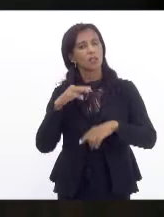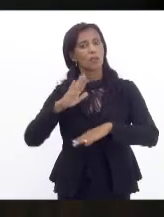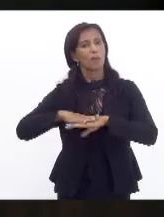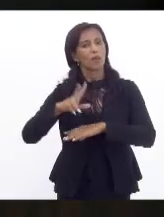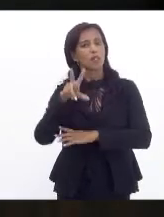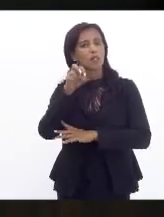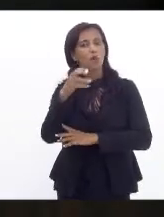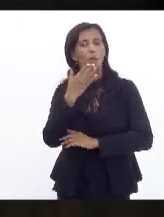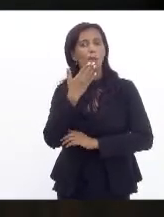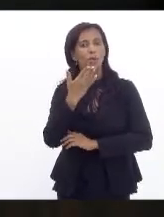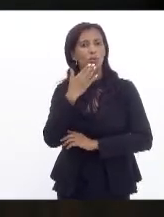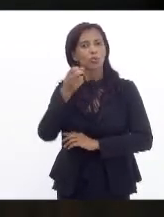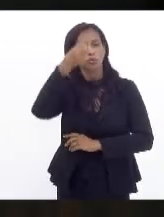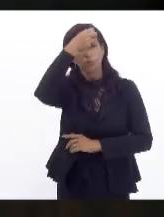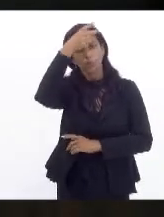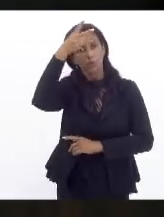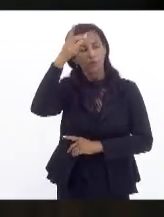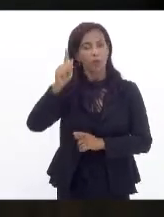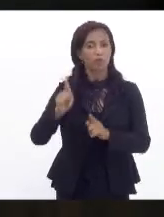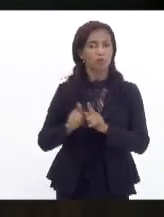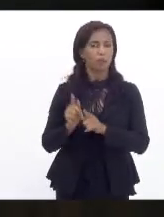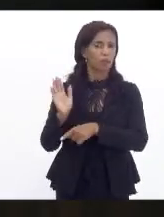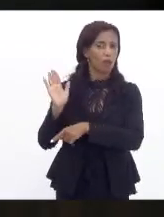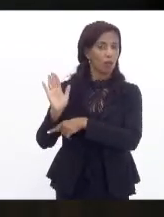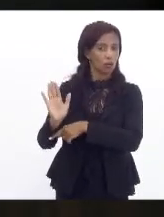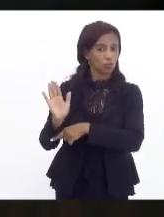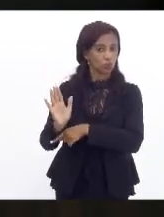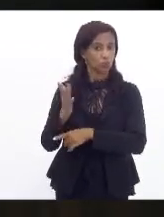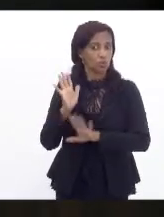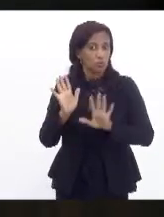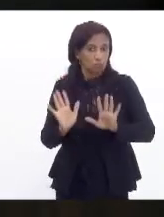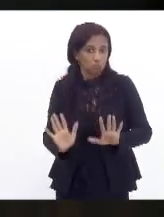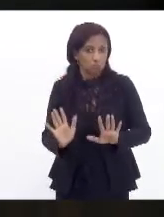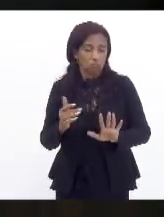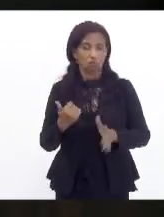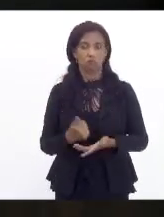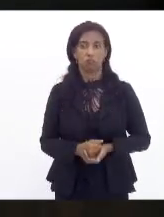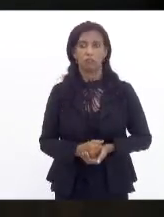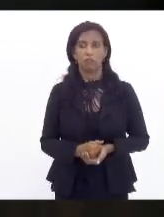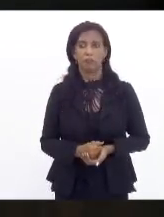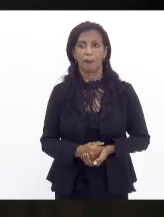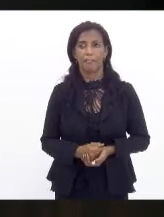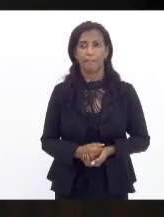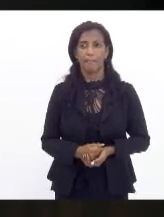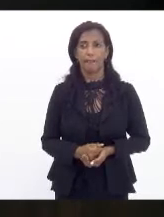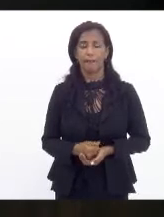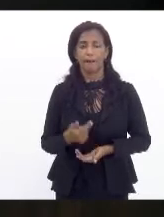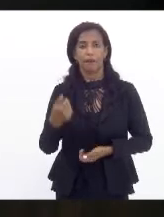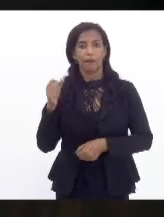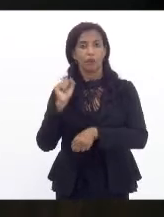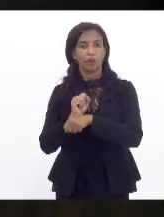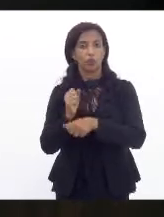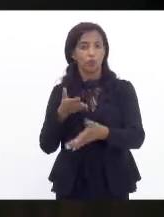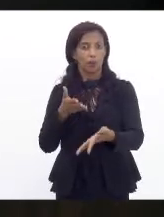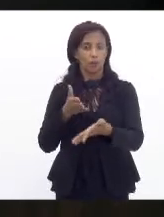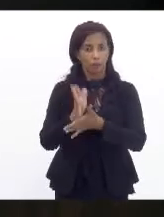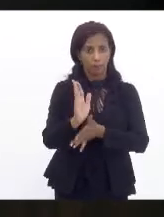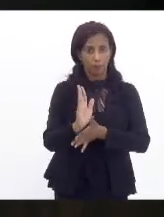50 pedidos de prefeitos, daquela ajuda, mas eu condicionei a ajuda à aprovação na